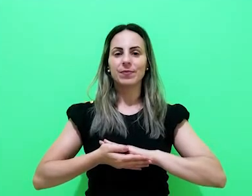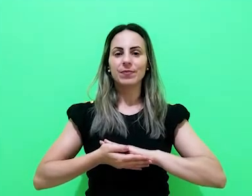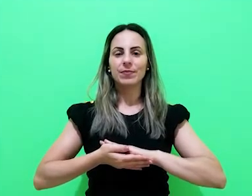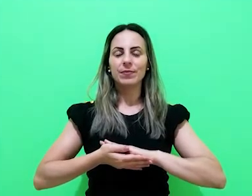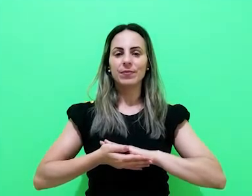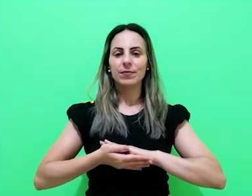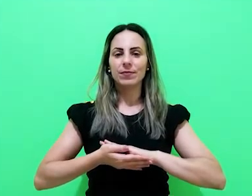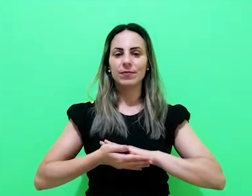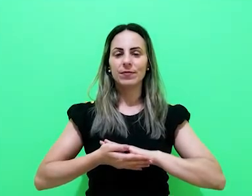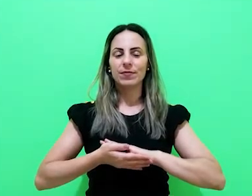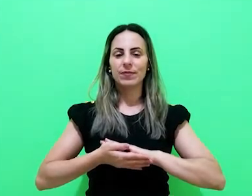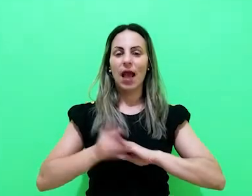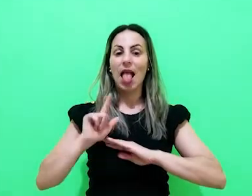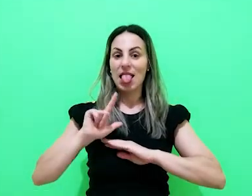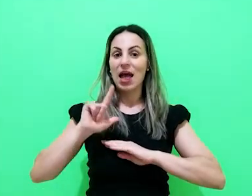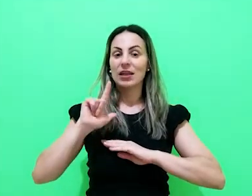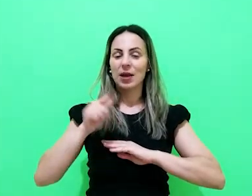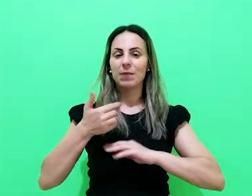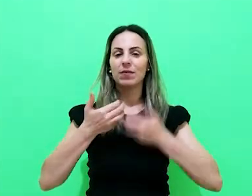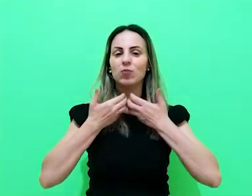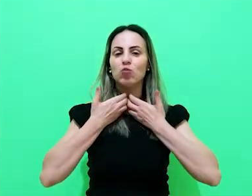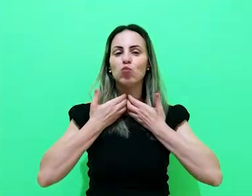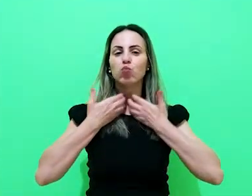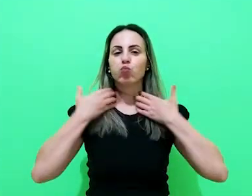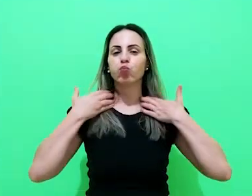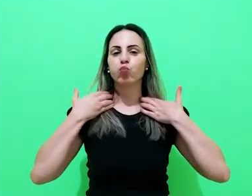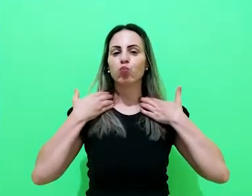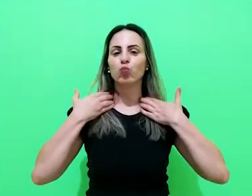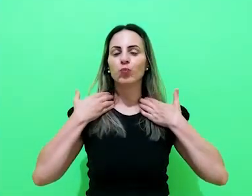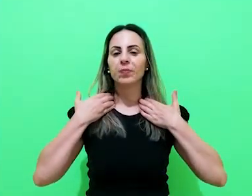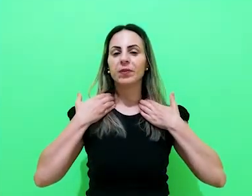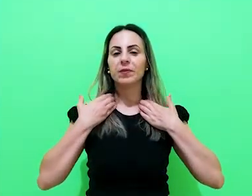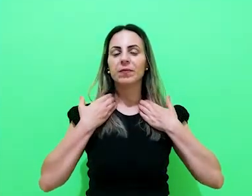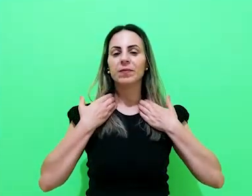aí nós vamos alargar esse orifício